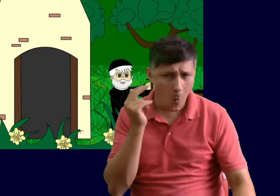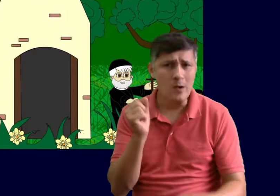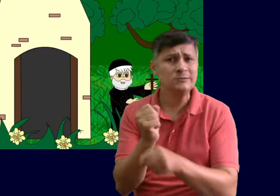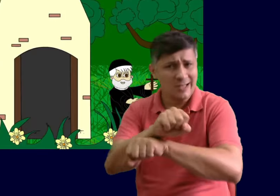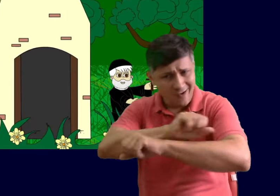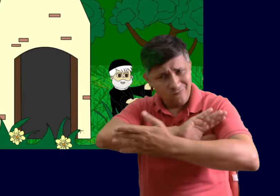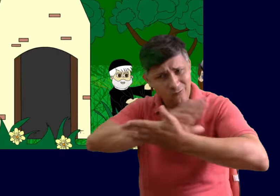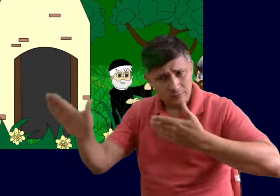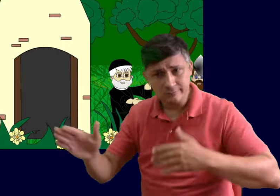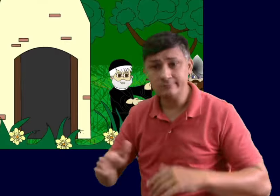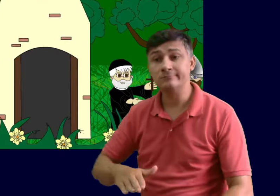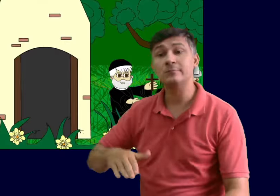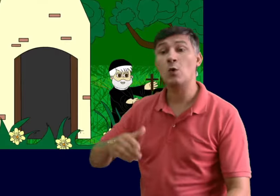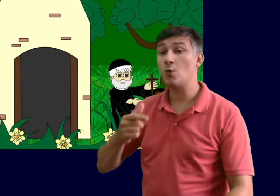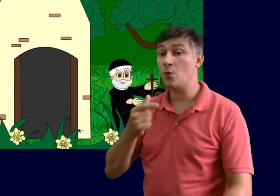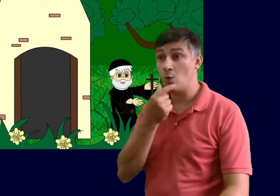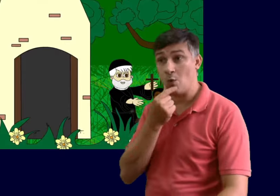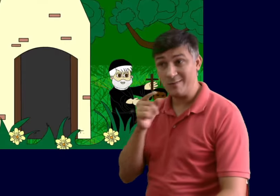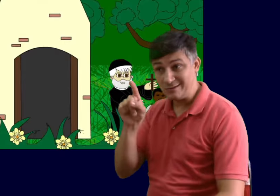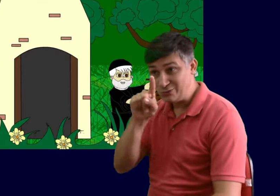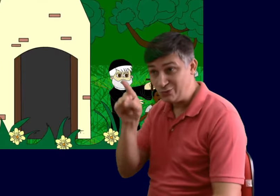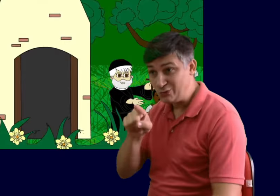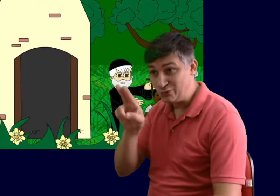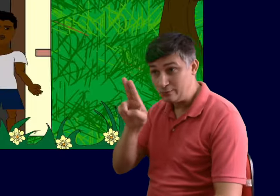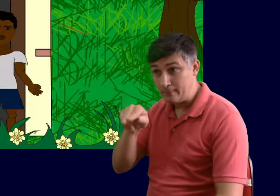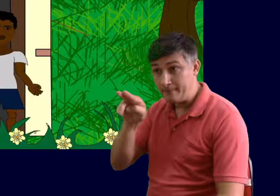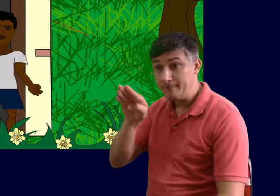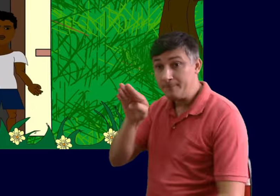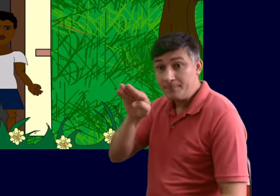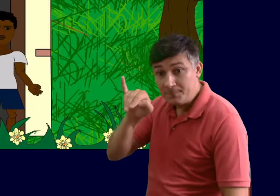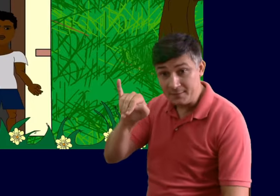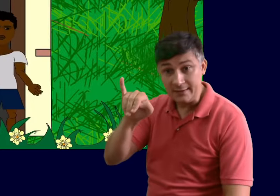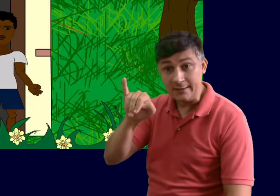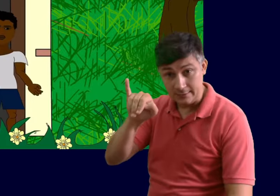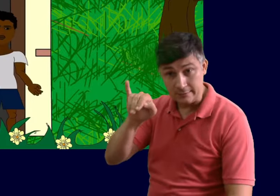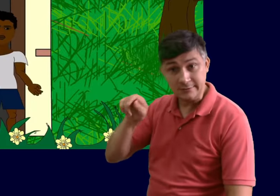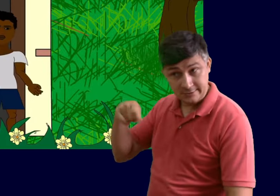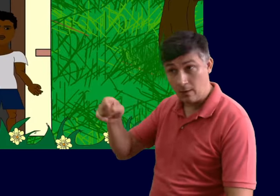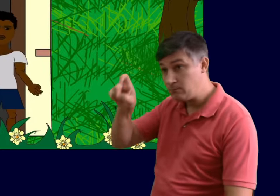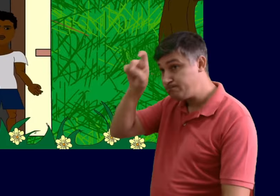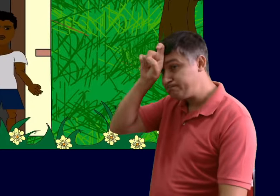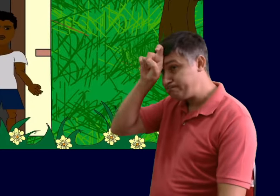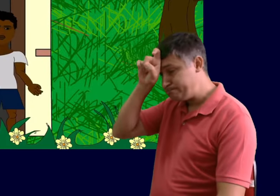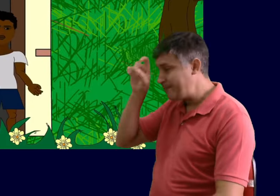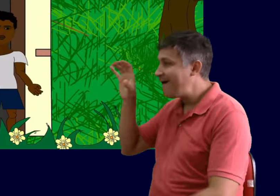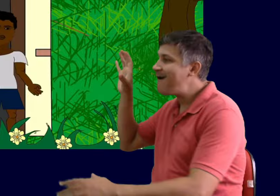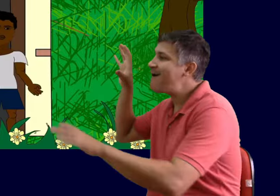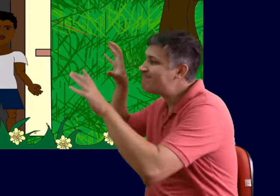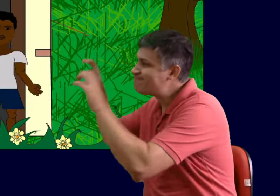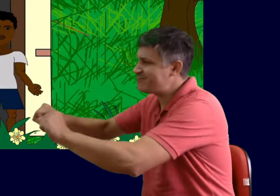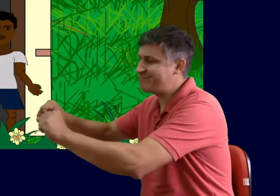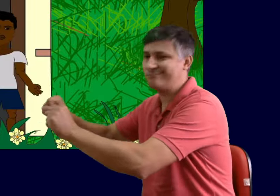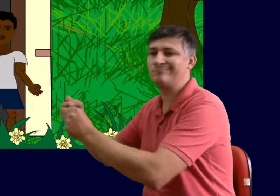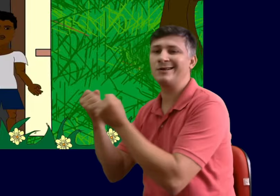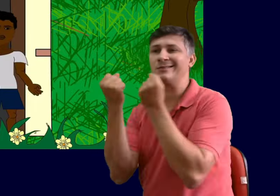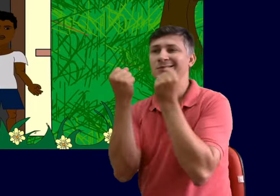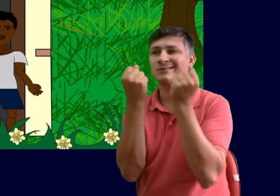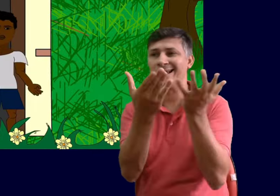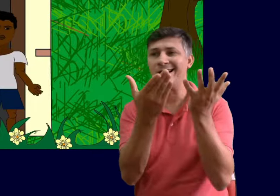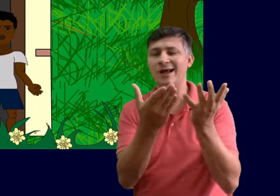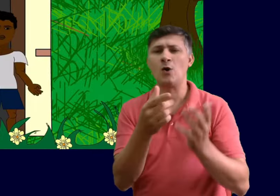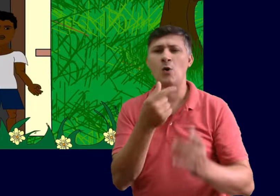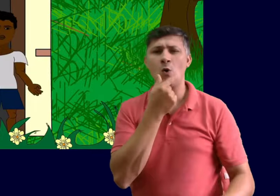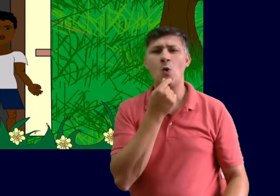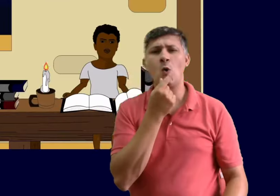Ainda pequeno, Zumbi foi capturado e entregue ao padre Antônio Melo. O padre resolveu chamá-lo